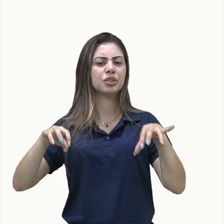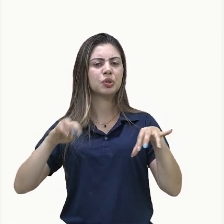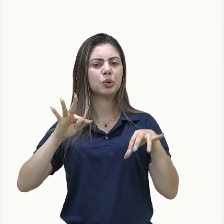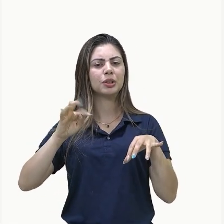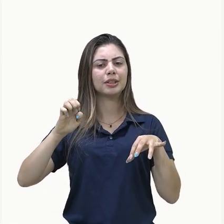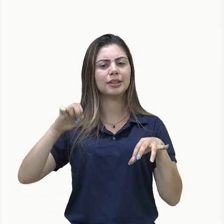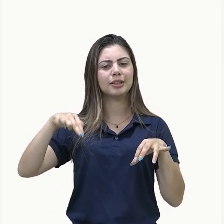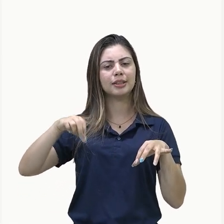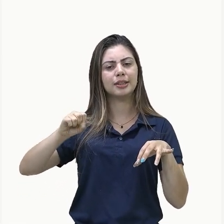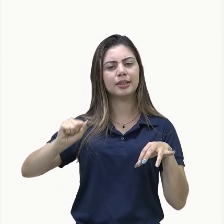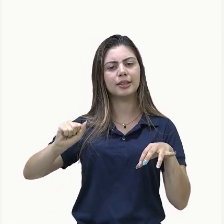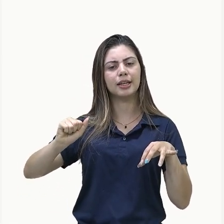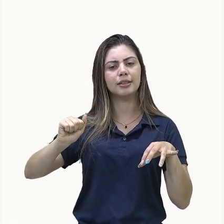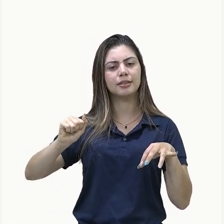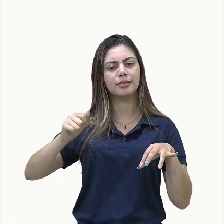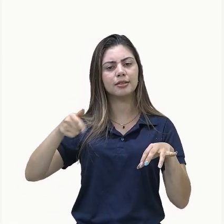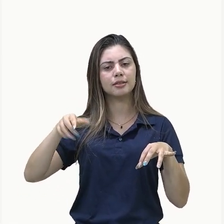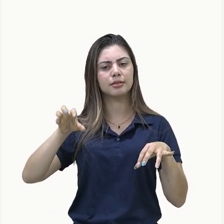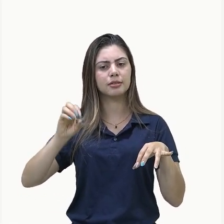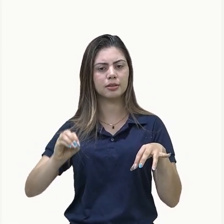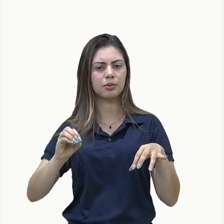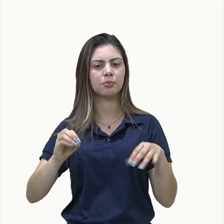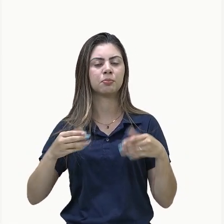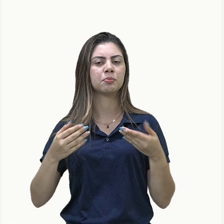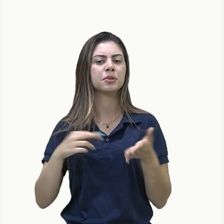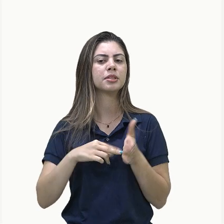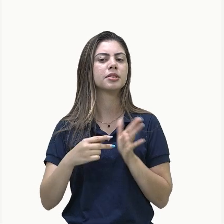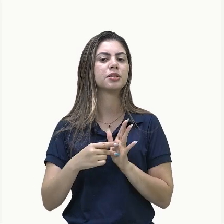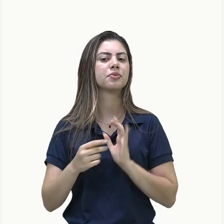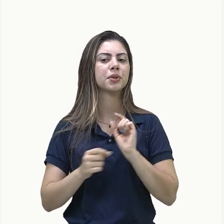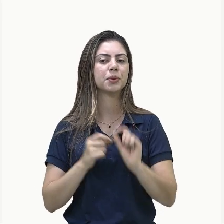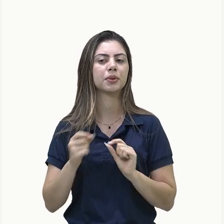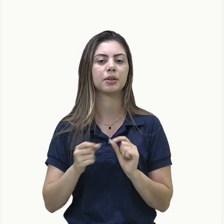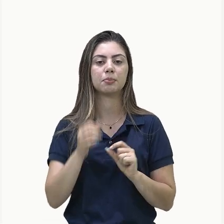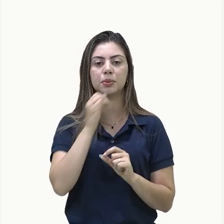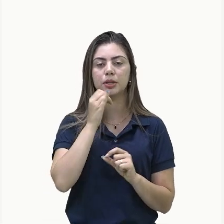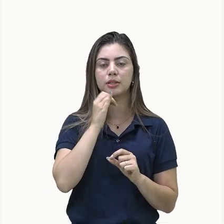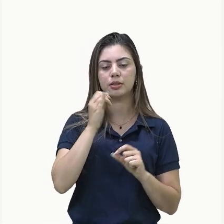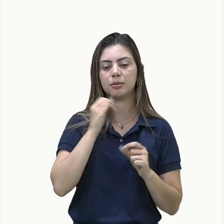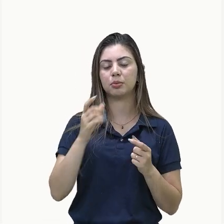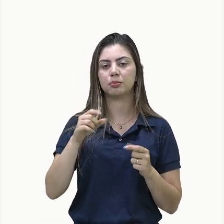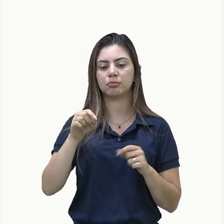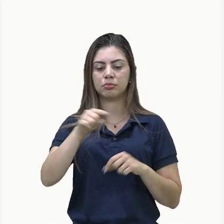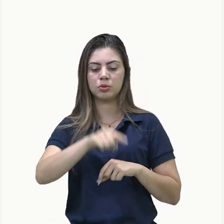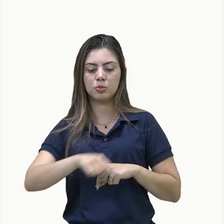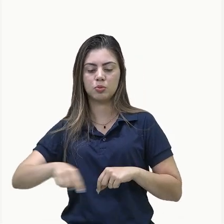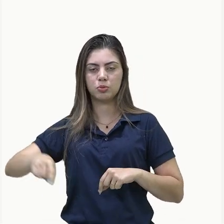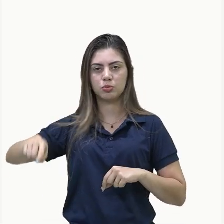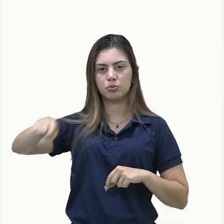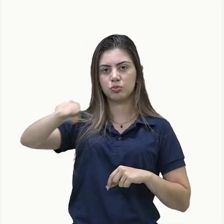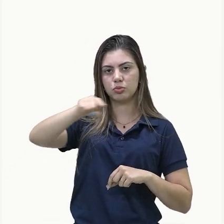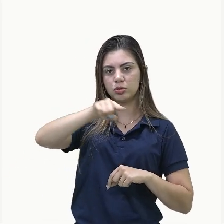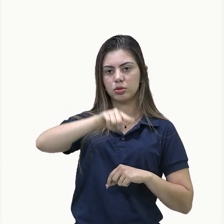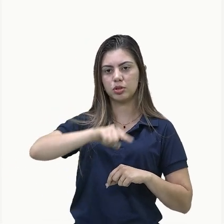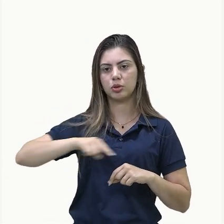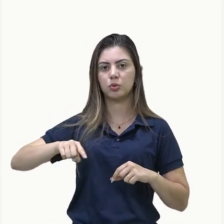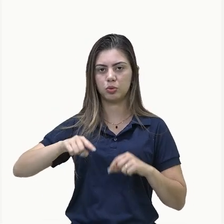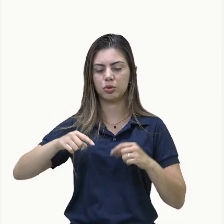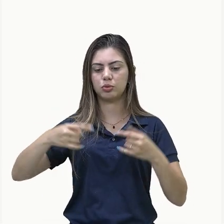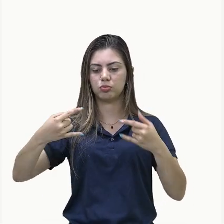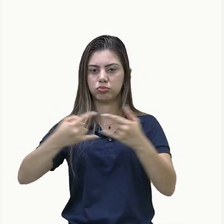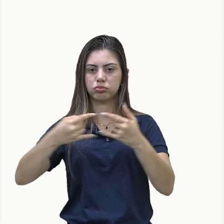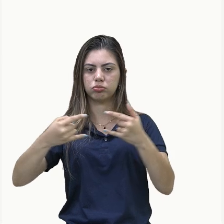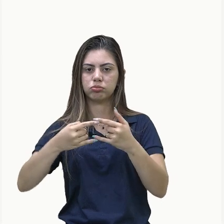tensão, utilizados para reduzir a tensão em uma parte do circuito. Então, eu também posso utilizar